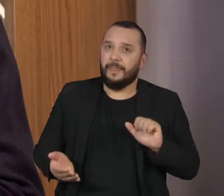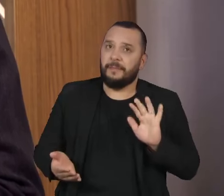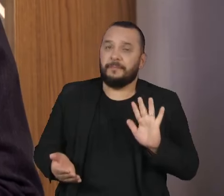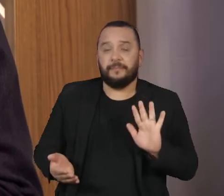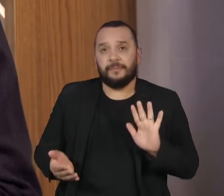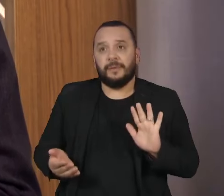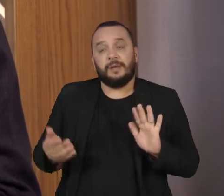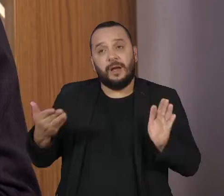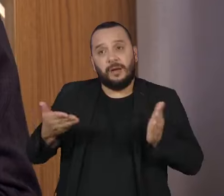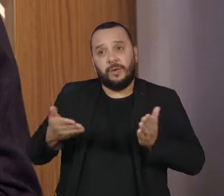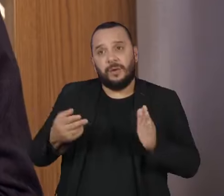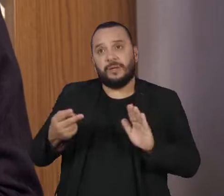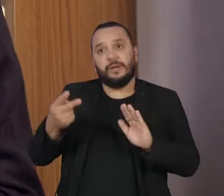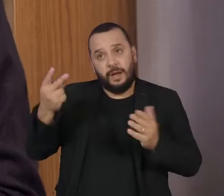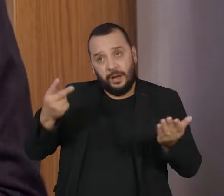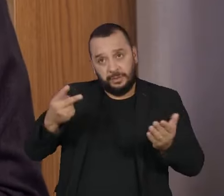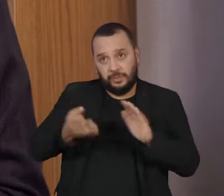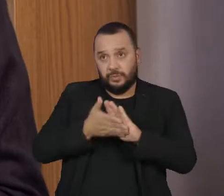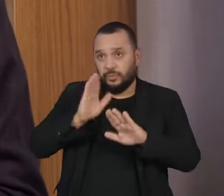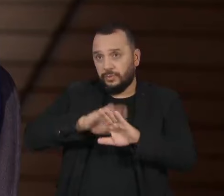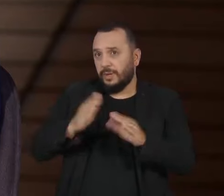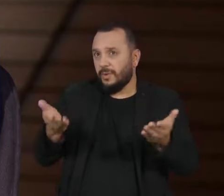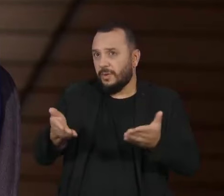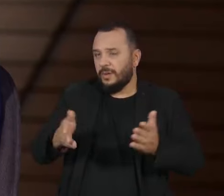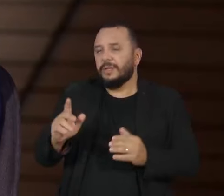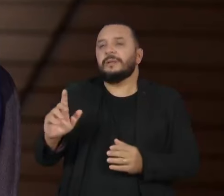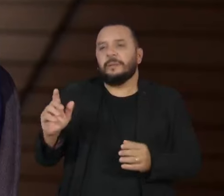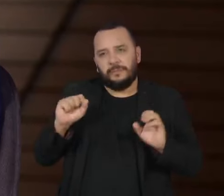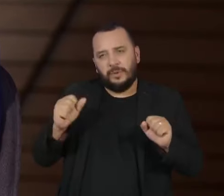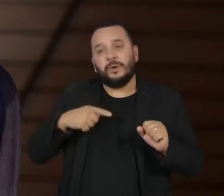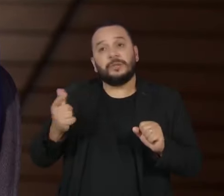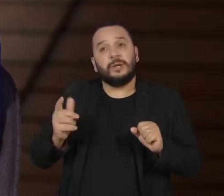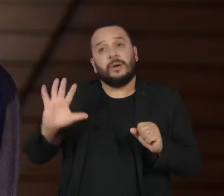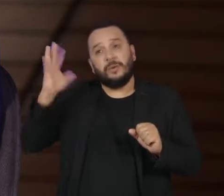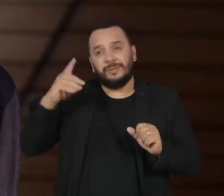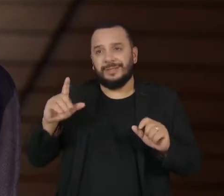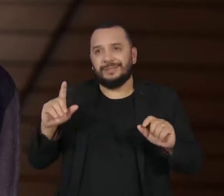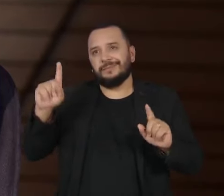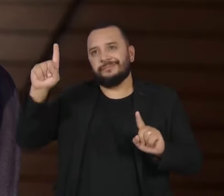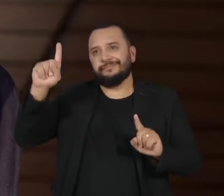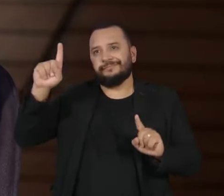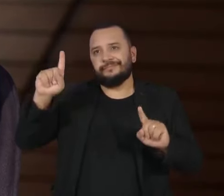algumas possibilidades de viradas também, elas bastante ali...